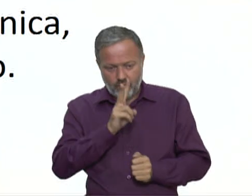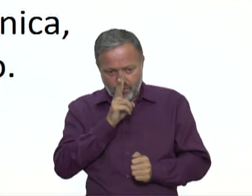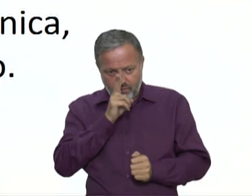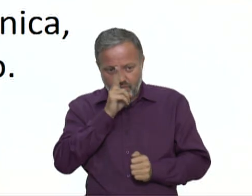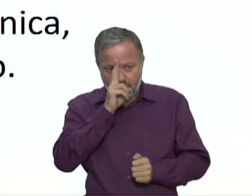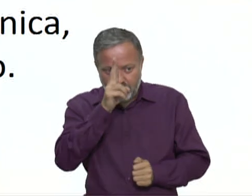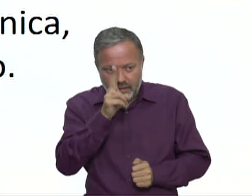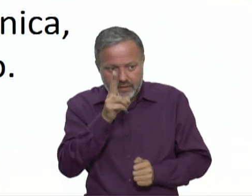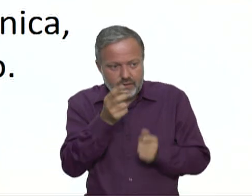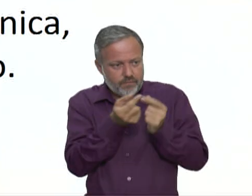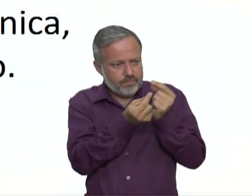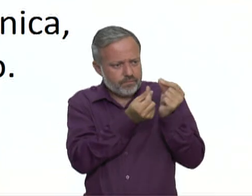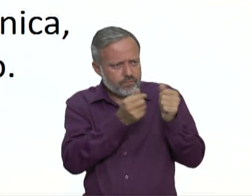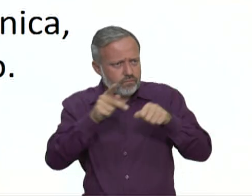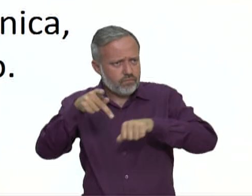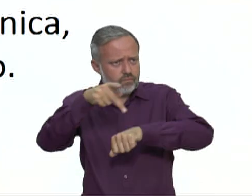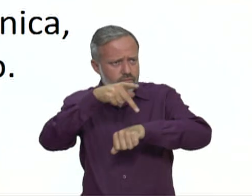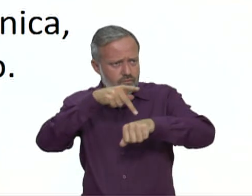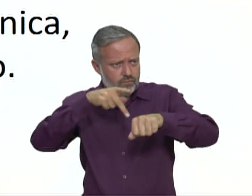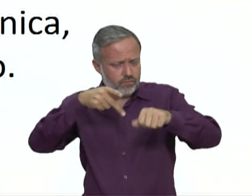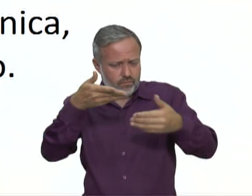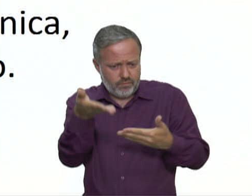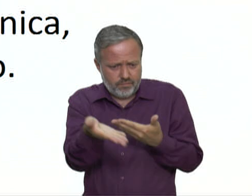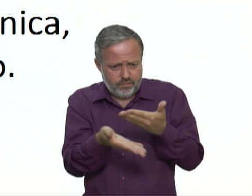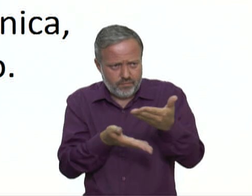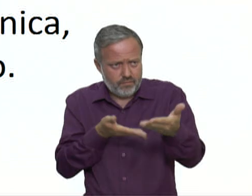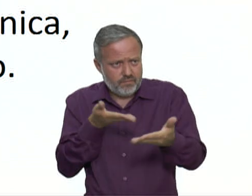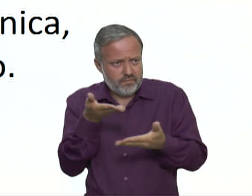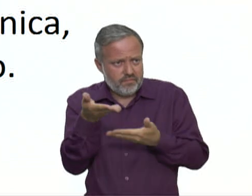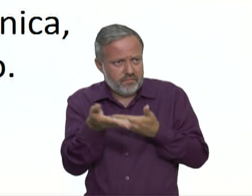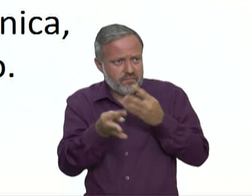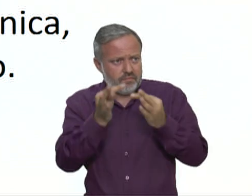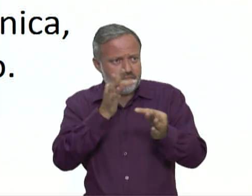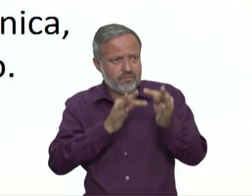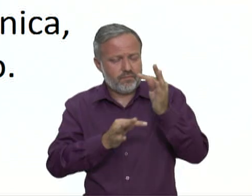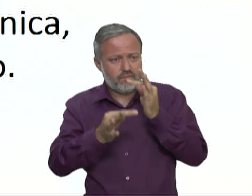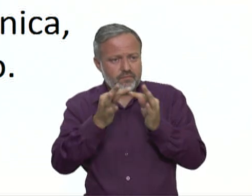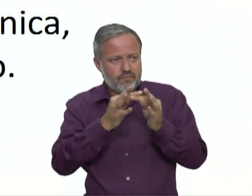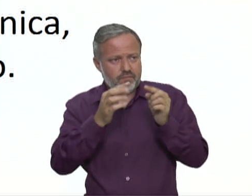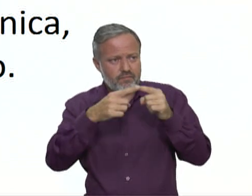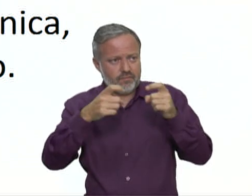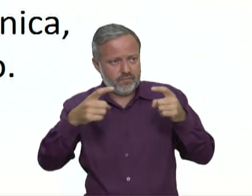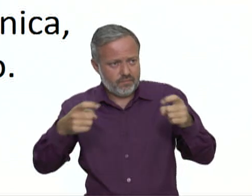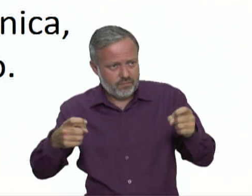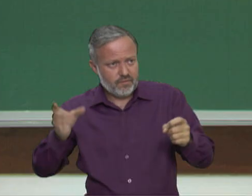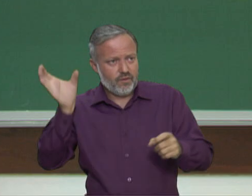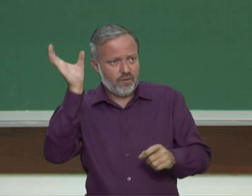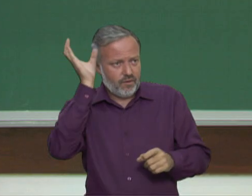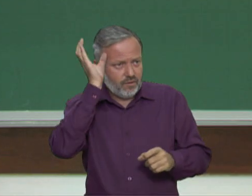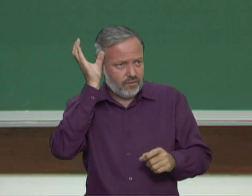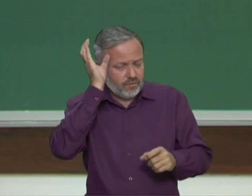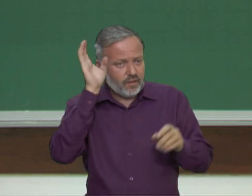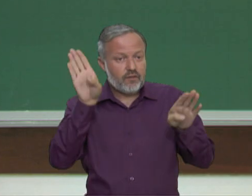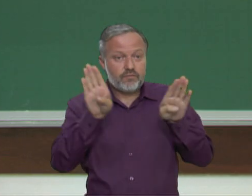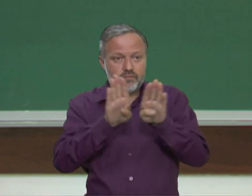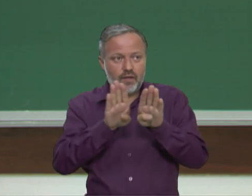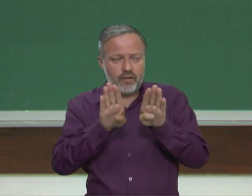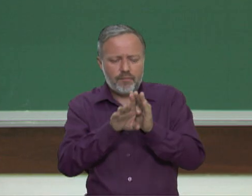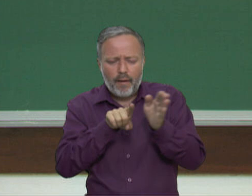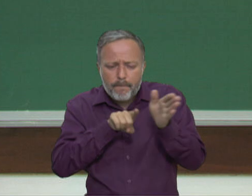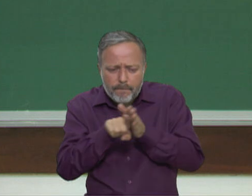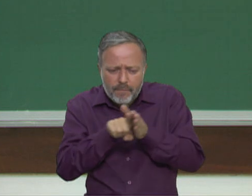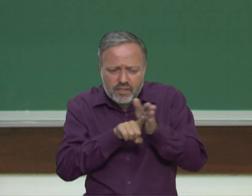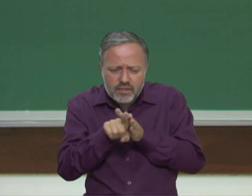dos países. Estabelecer cooperação nas áreas técnica, científica, cultural e no setor acadêmico. Então, eles têm essa função